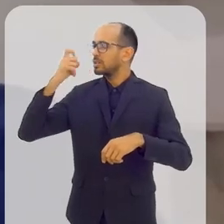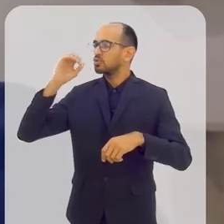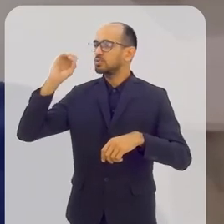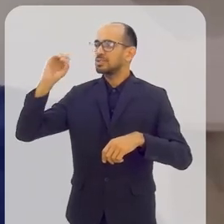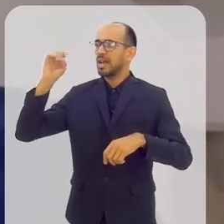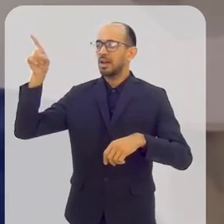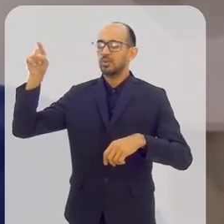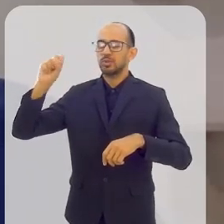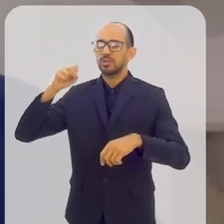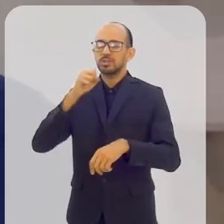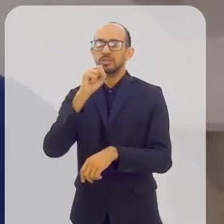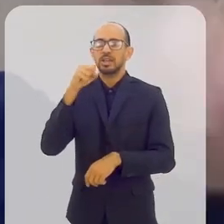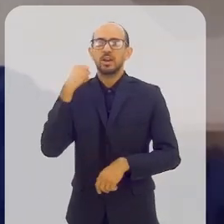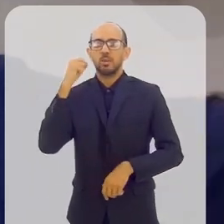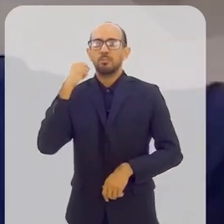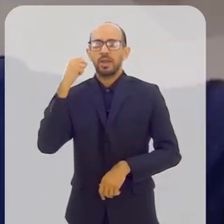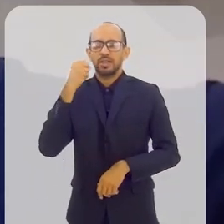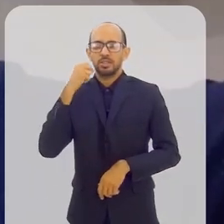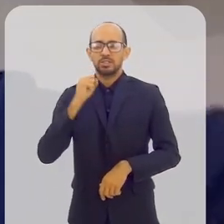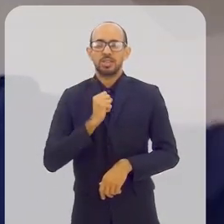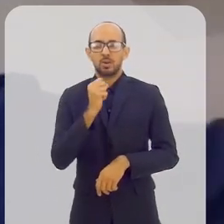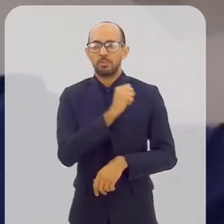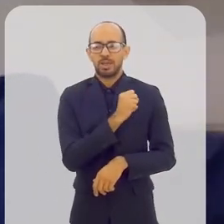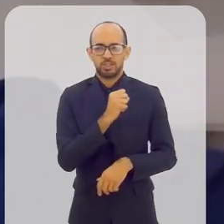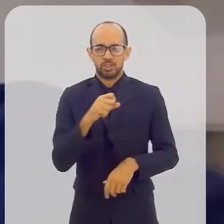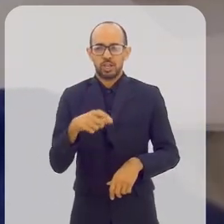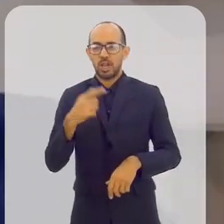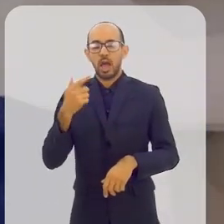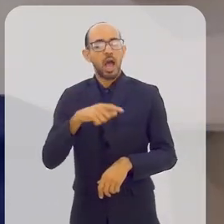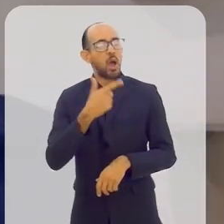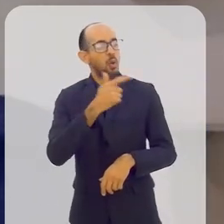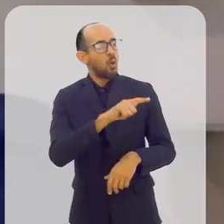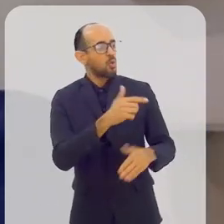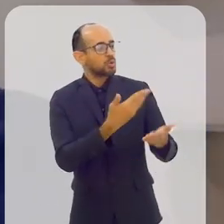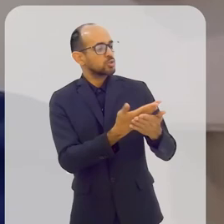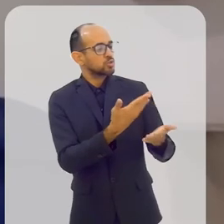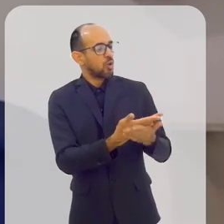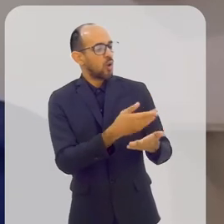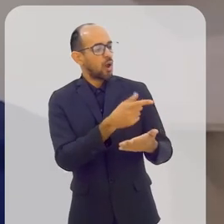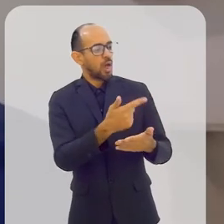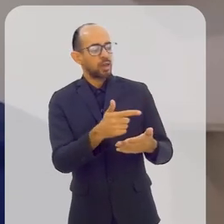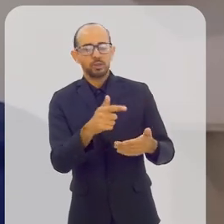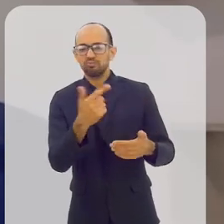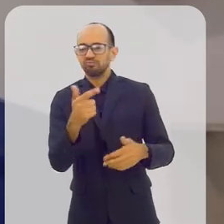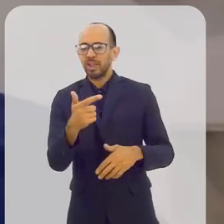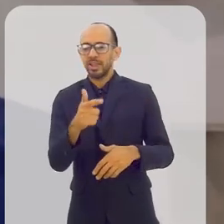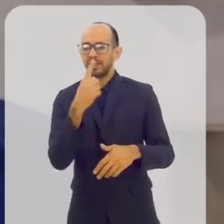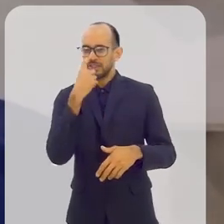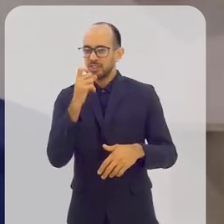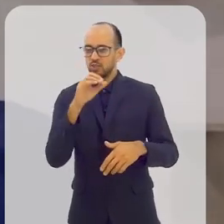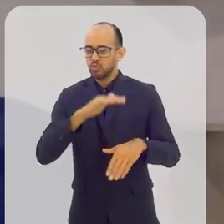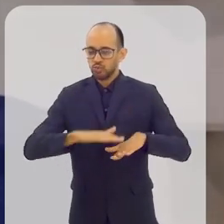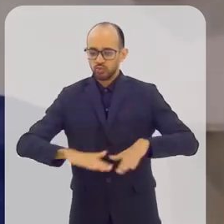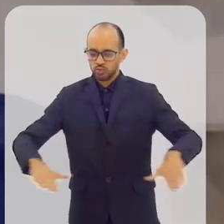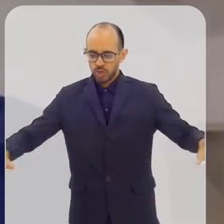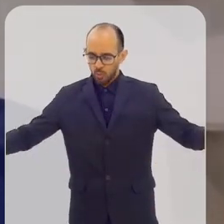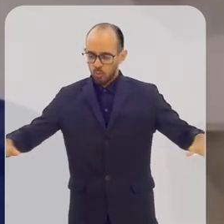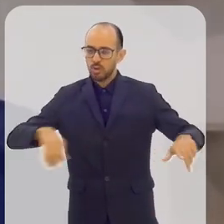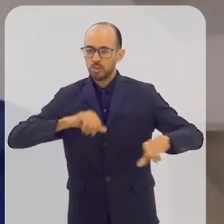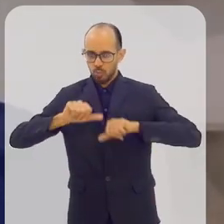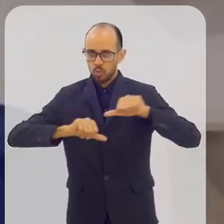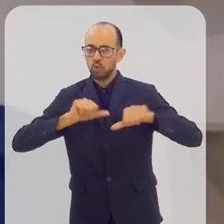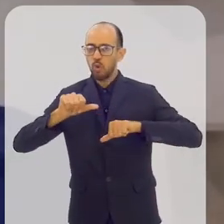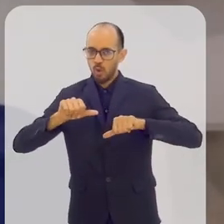em Seropédica. Ah, eu ouvi falar da escola X, assim, que os alunos não jogam mais lixo no chão. E a escola